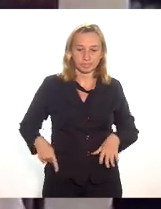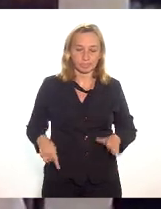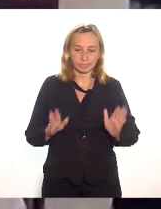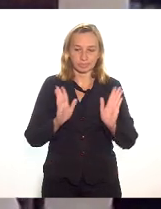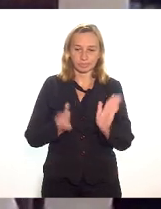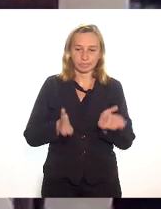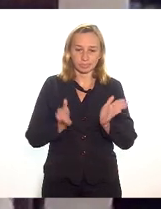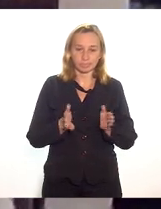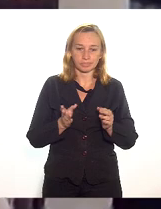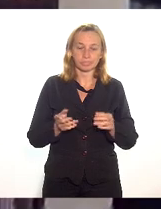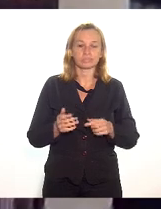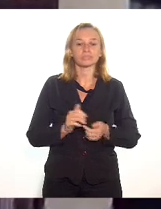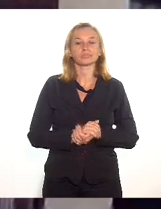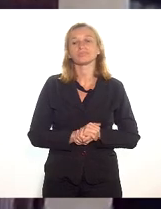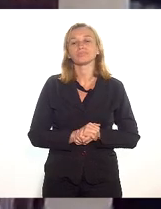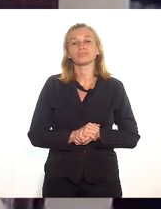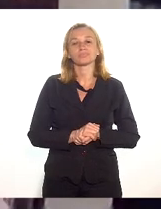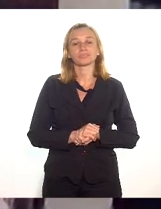desta sessão.